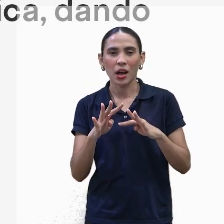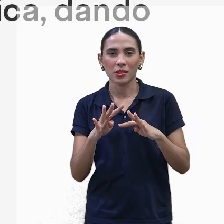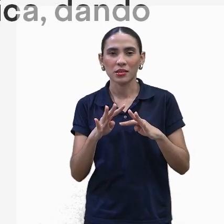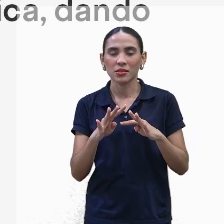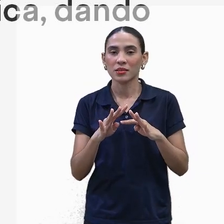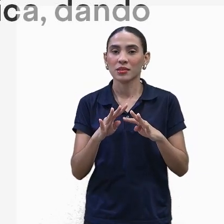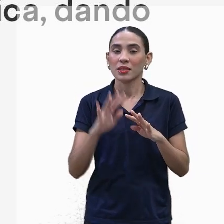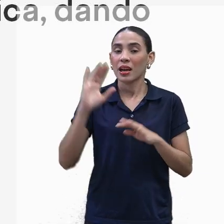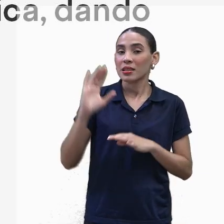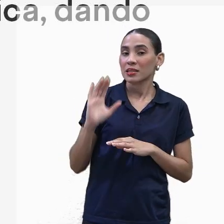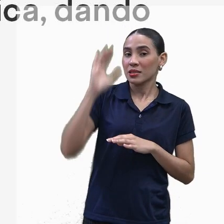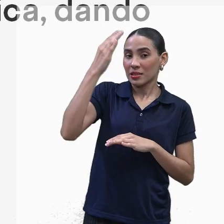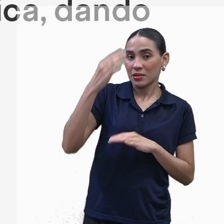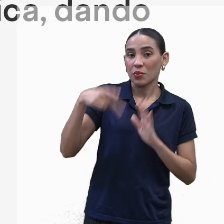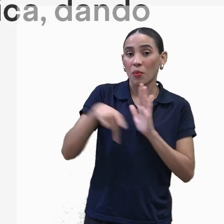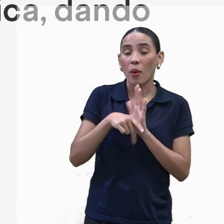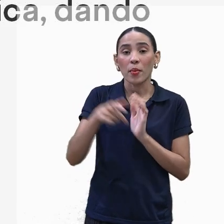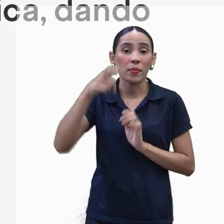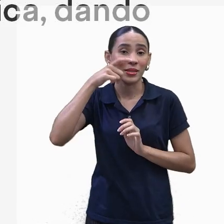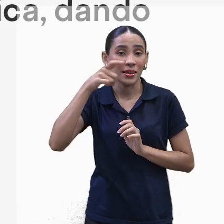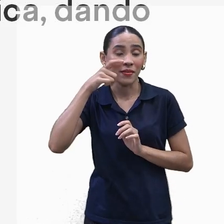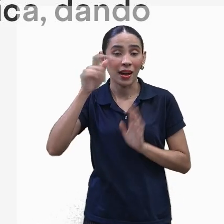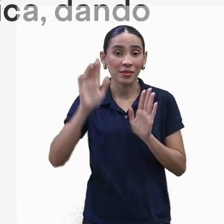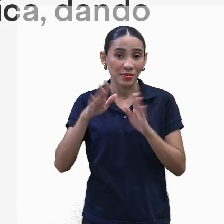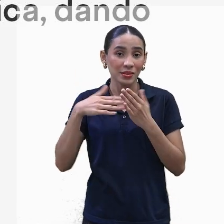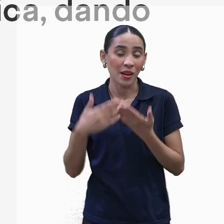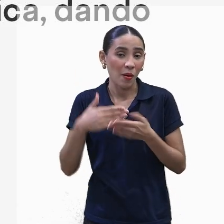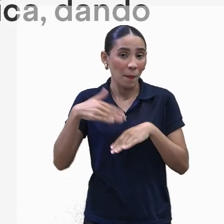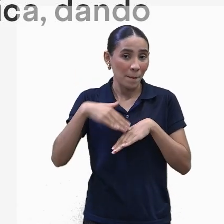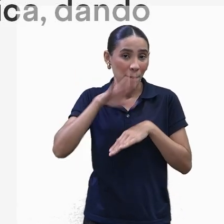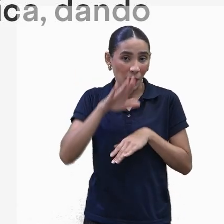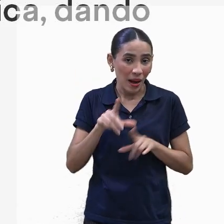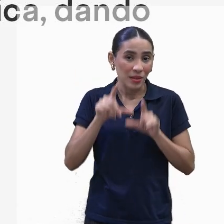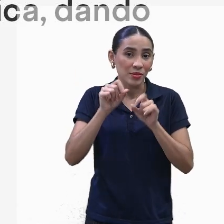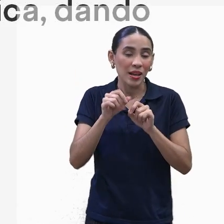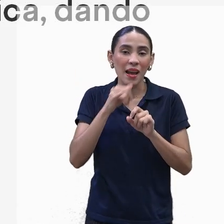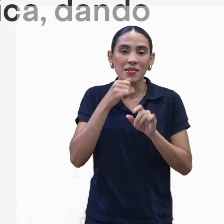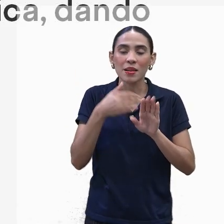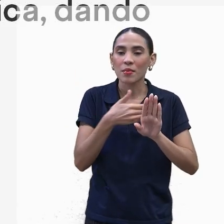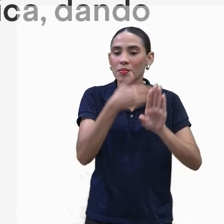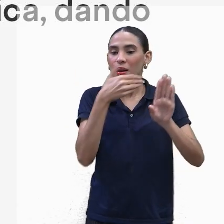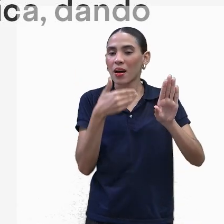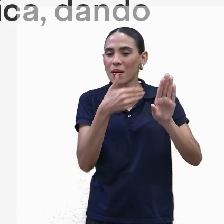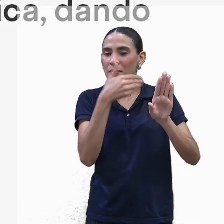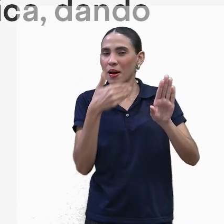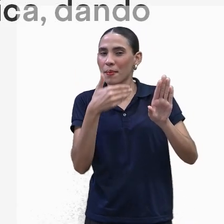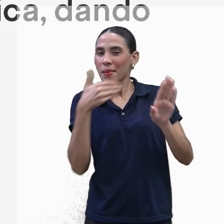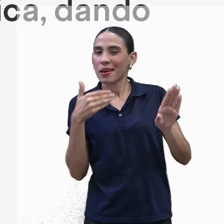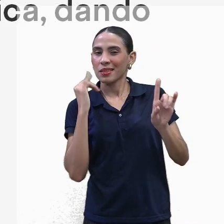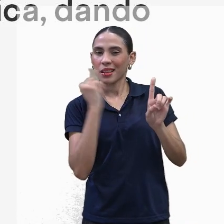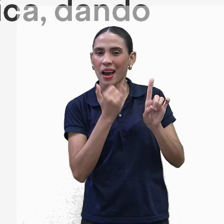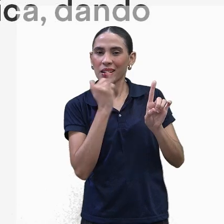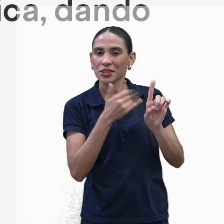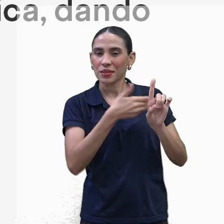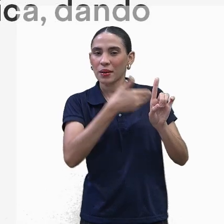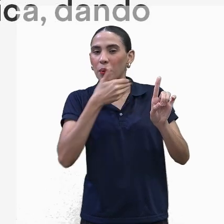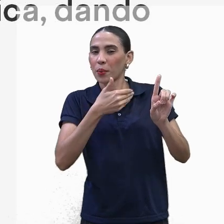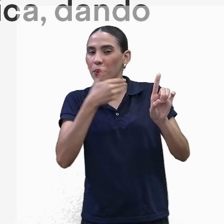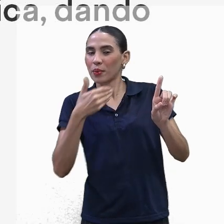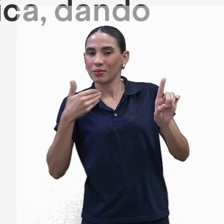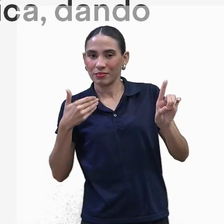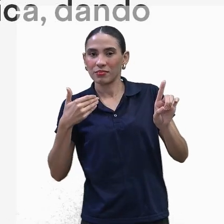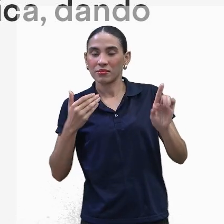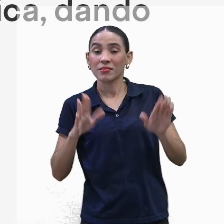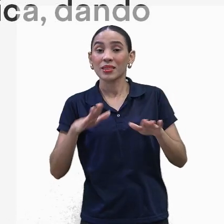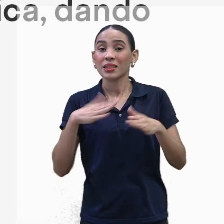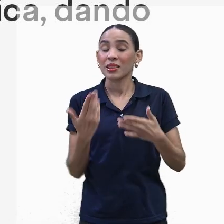os fenômenos observados e foram cada vez mais se afastando daquelas narrativas mitológicas. Então,